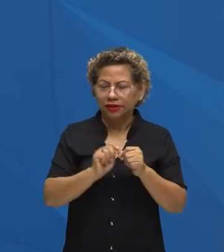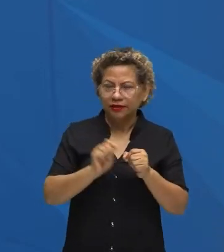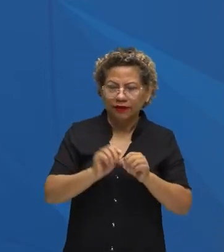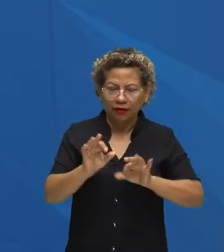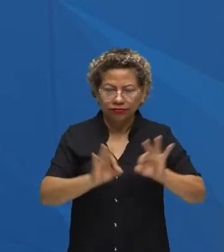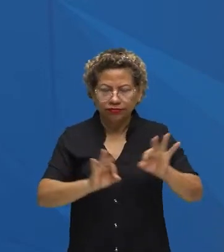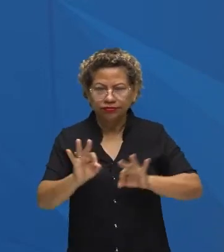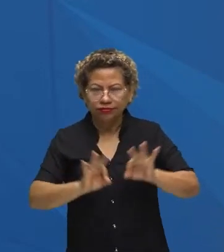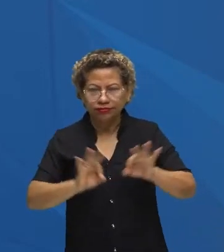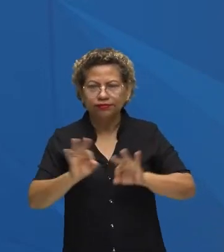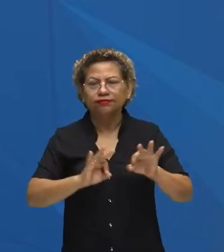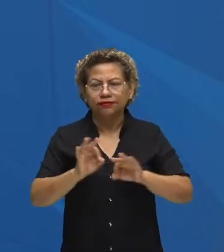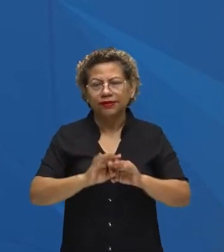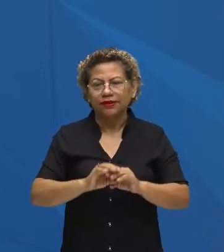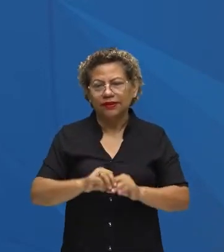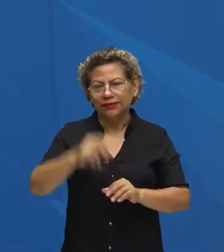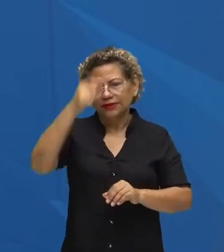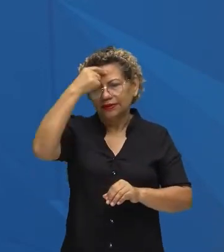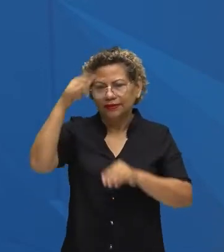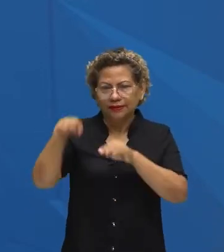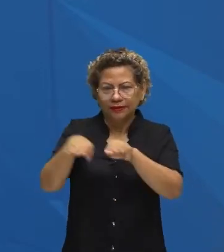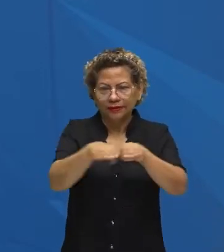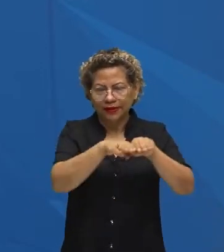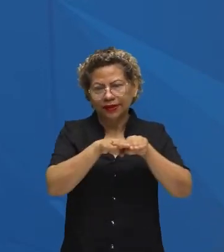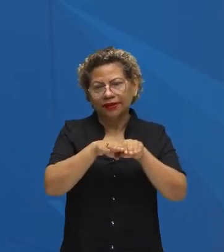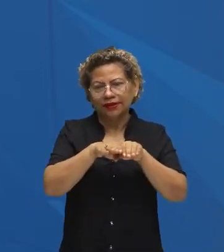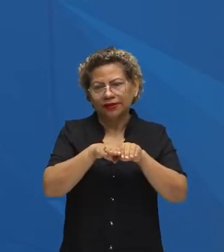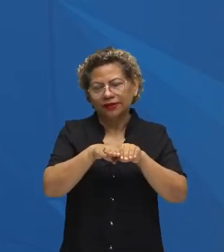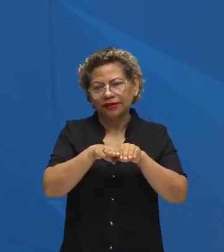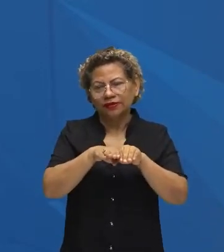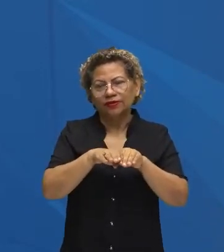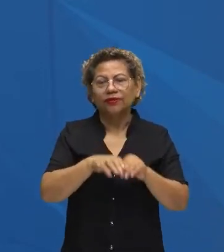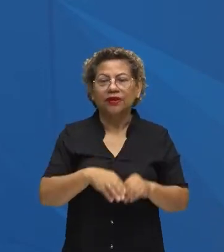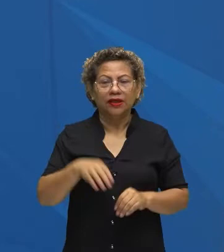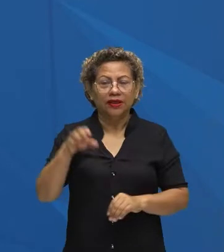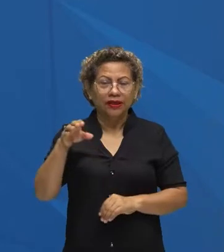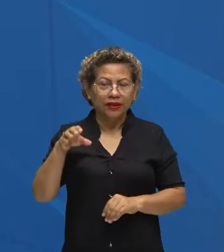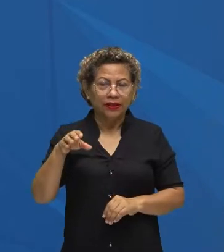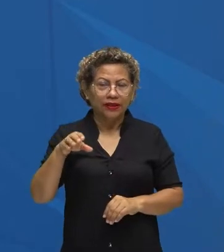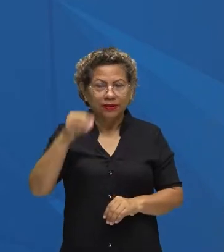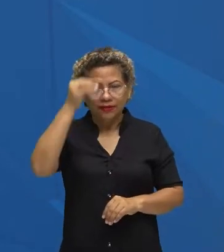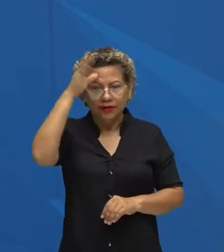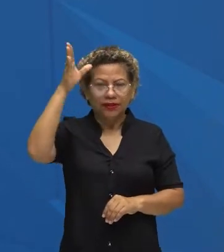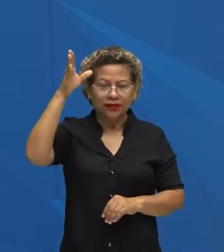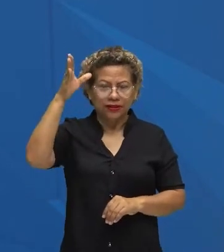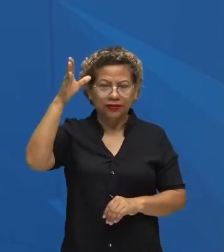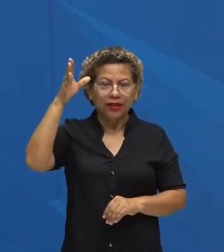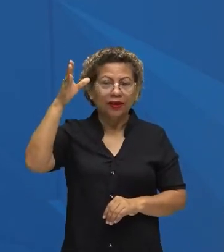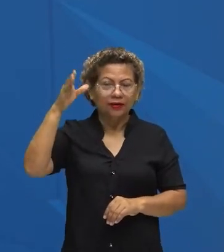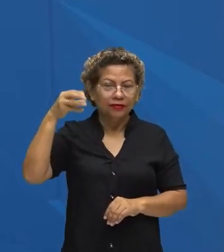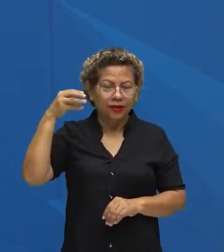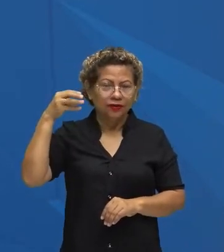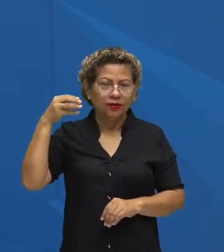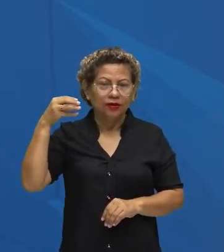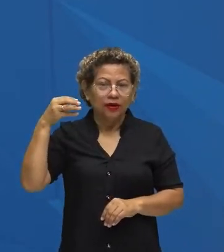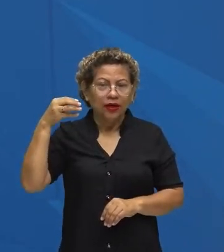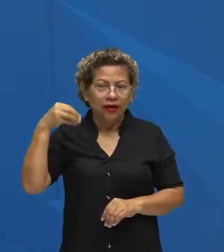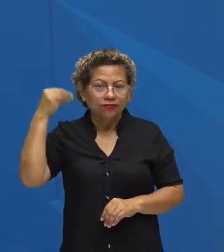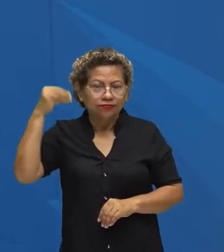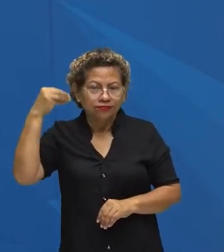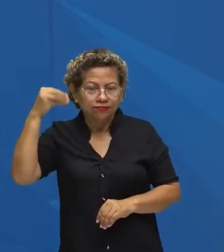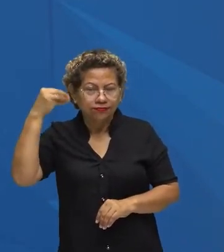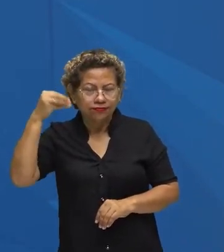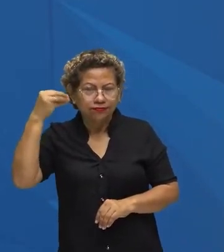mais baseado no senso comum do que mesmo num conhecimento científico que foi testado ou aprovado, né? Como, por exemplo, quando a criança está